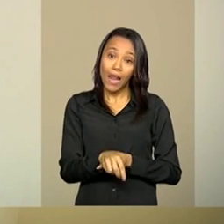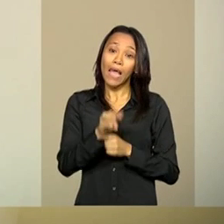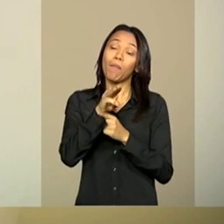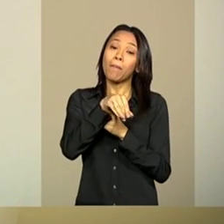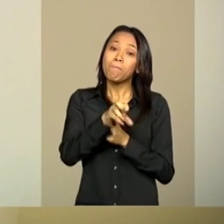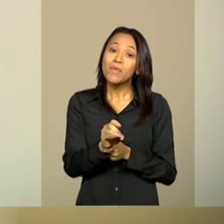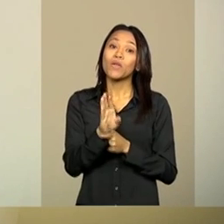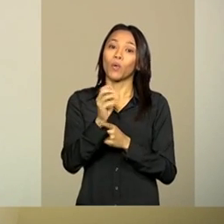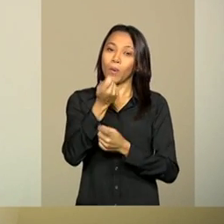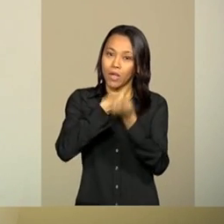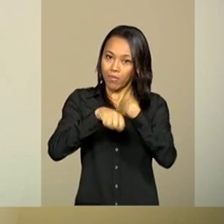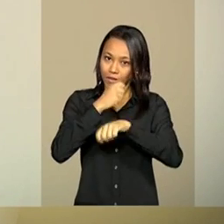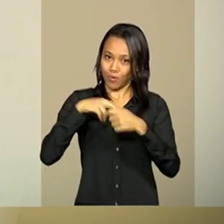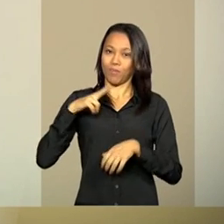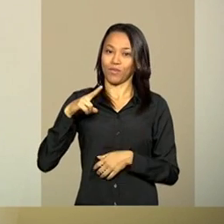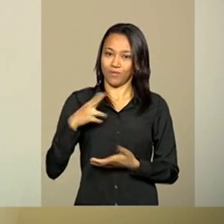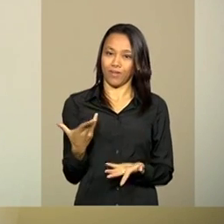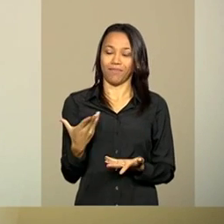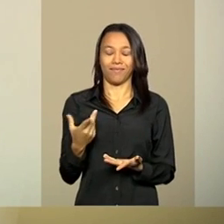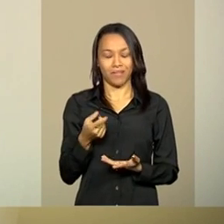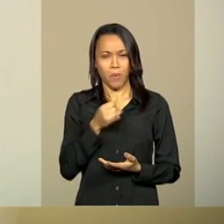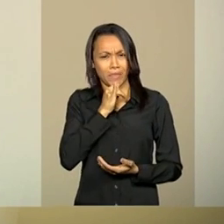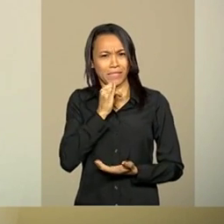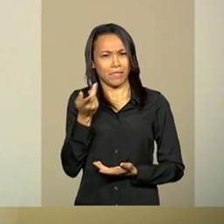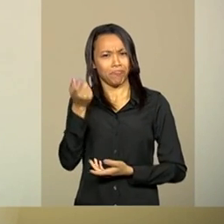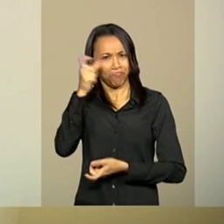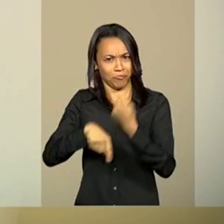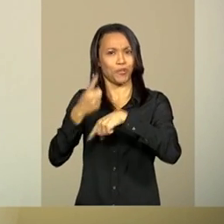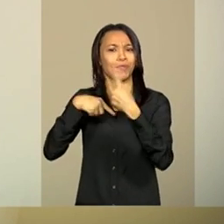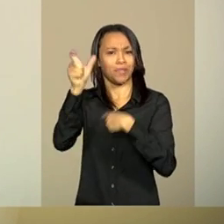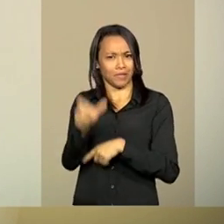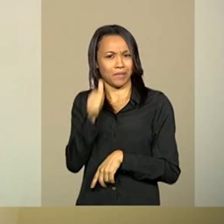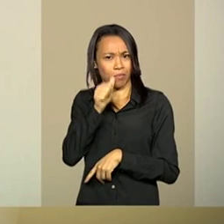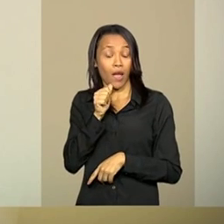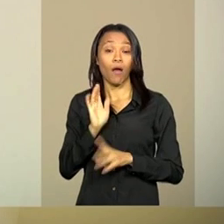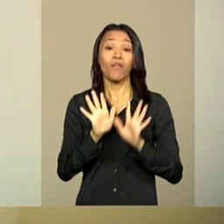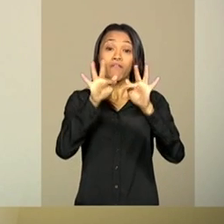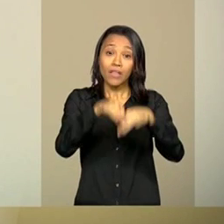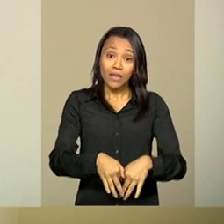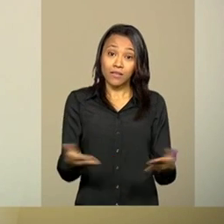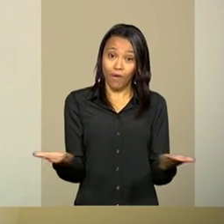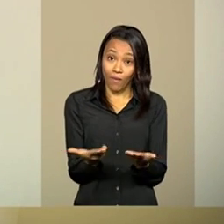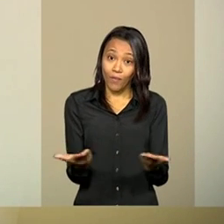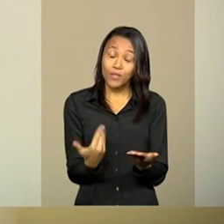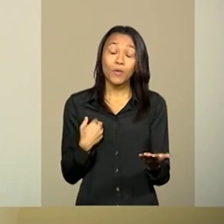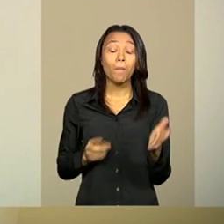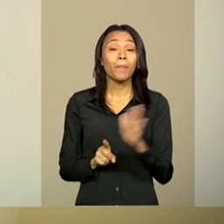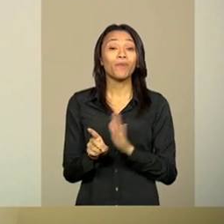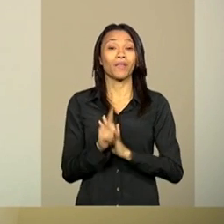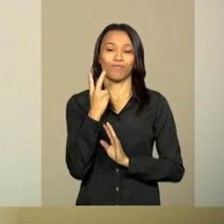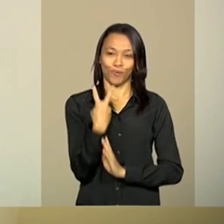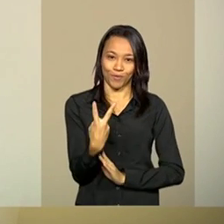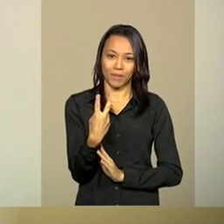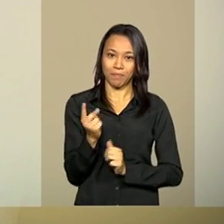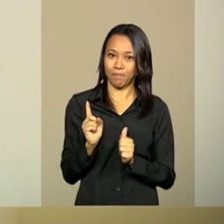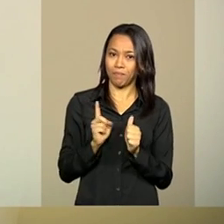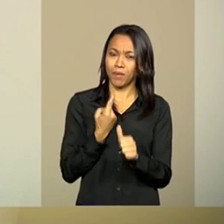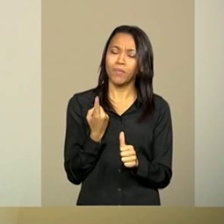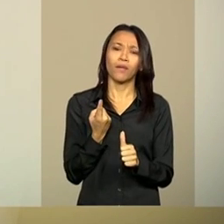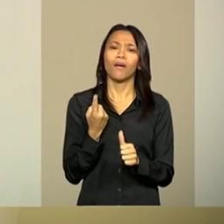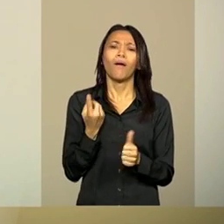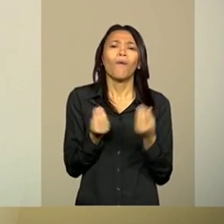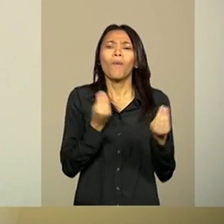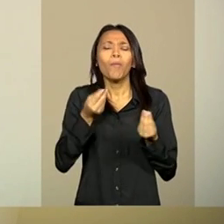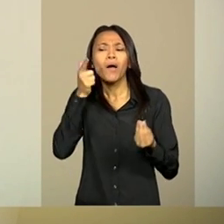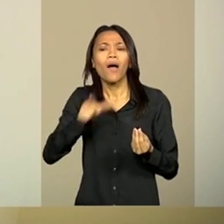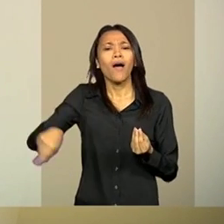empreendedor individual um exemplo de sucesso presidenta agora para terminar o programa de hoje eu queria fazer duas perguntas primeira como pessoal